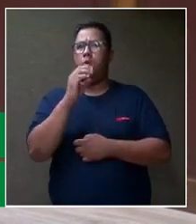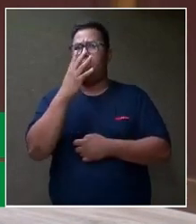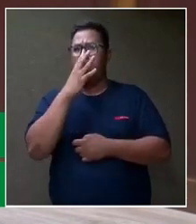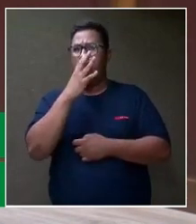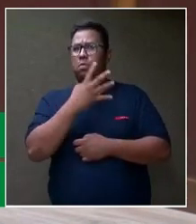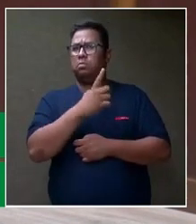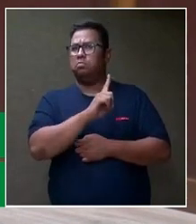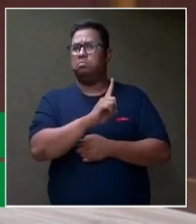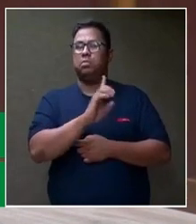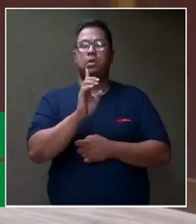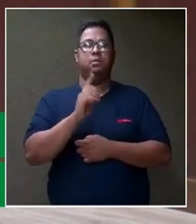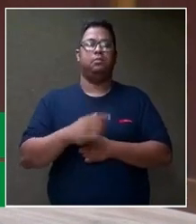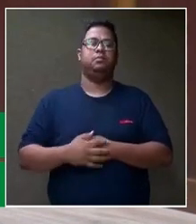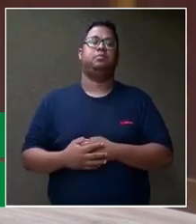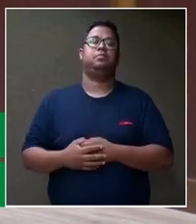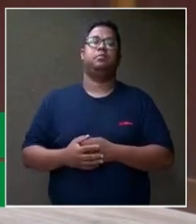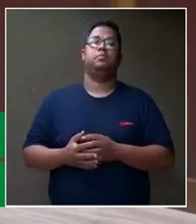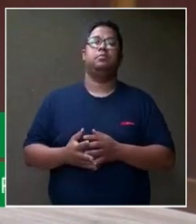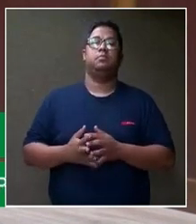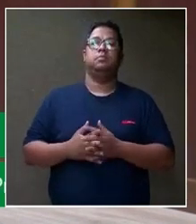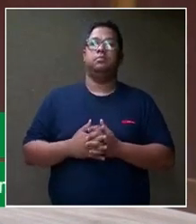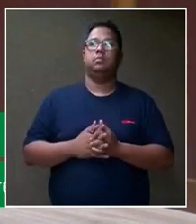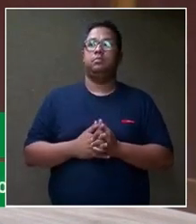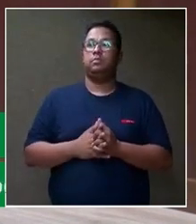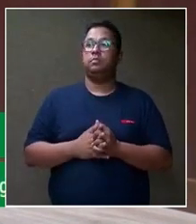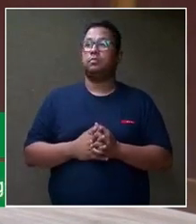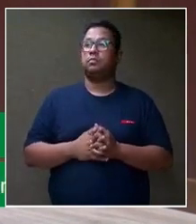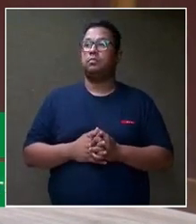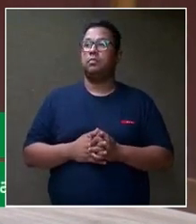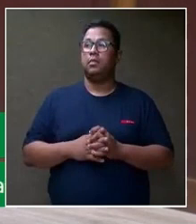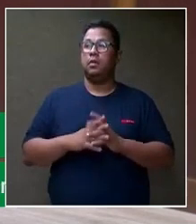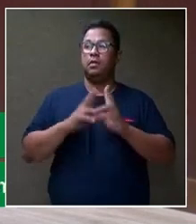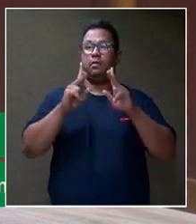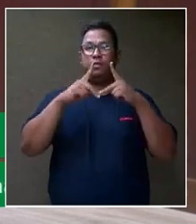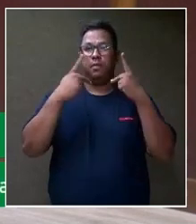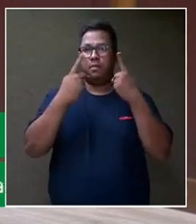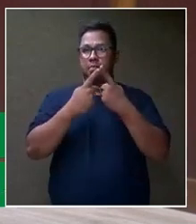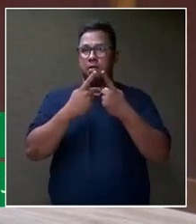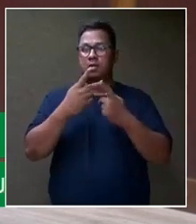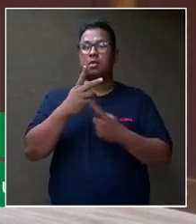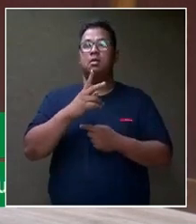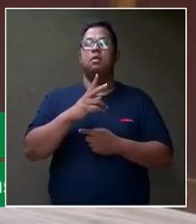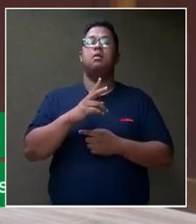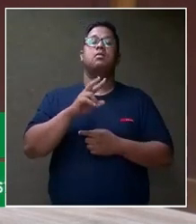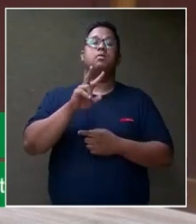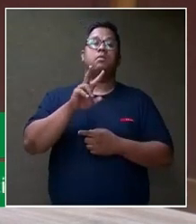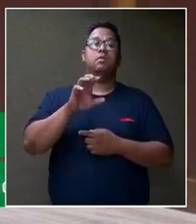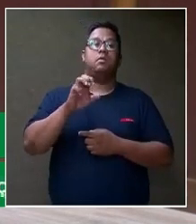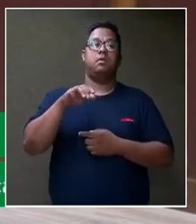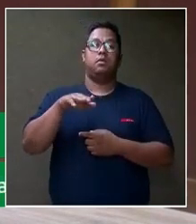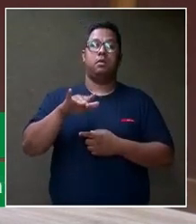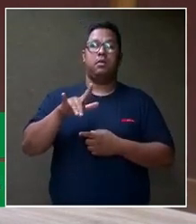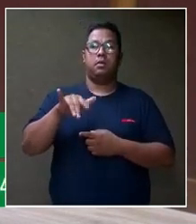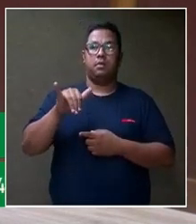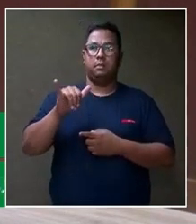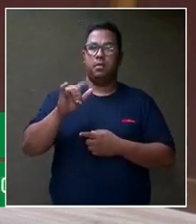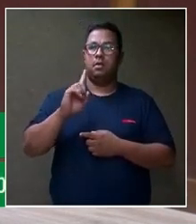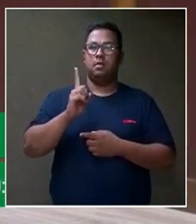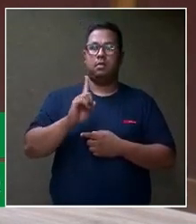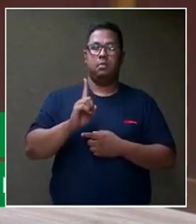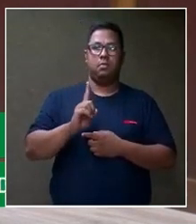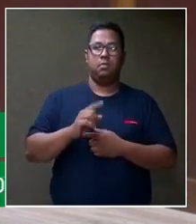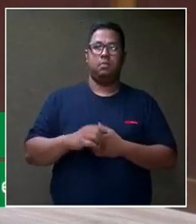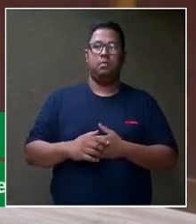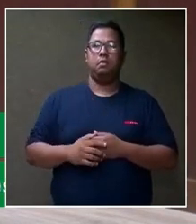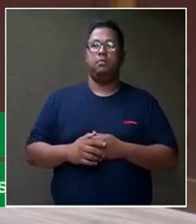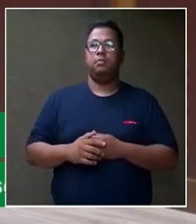com ele? Não, senhora. Não. Algum vínculo de parentesco com a vítima, Emily? Parentesco, não. Não,